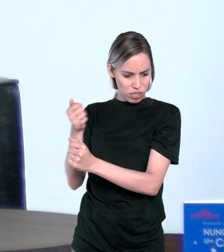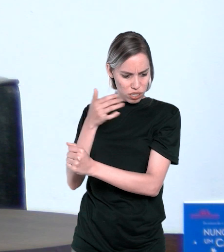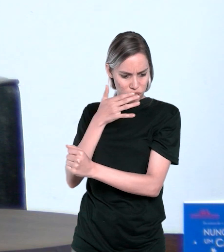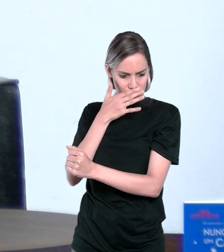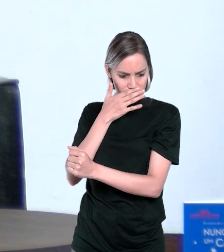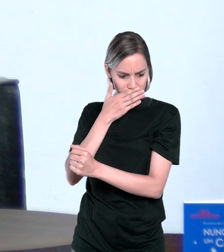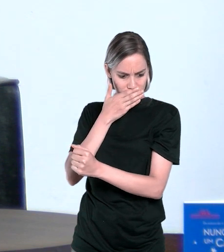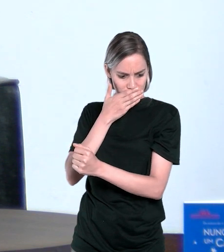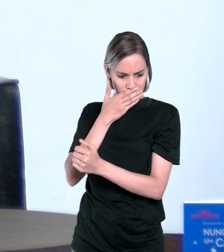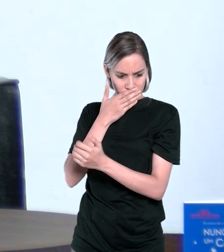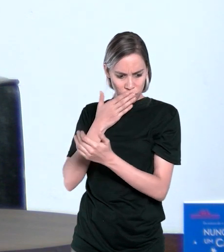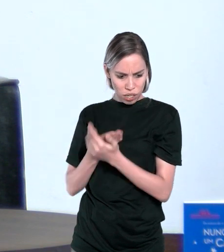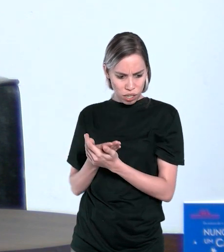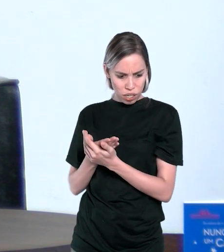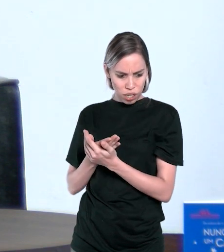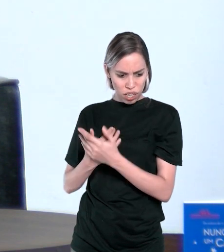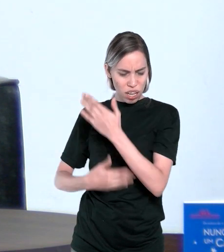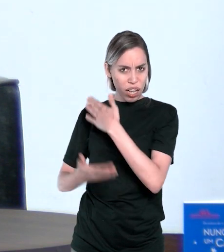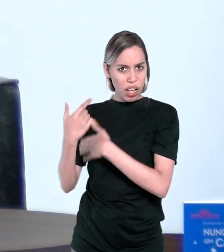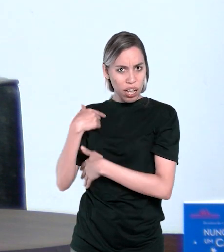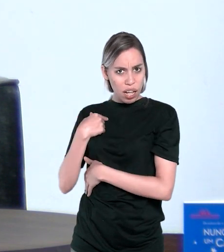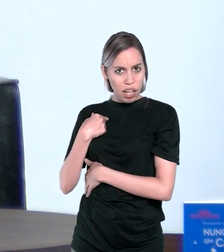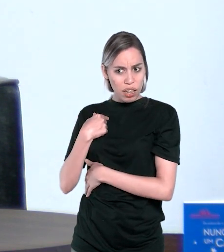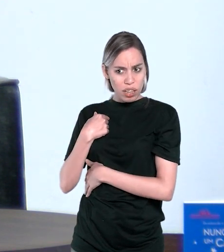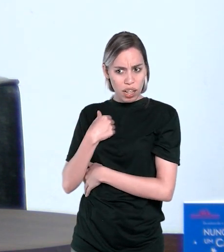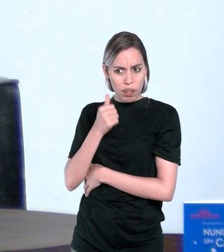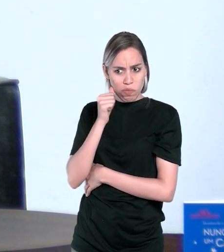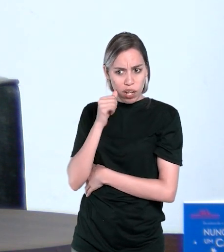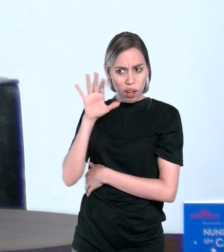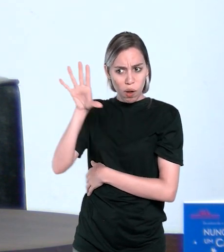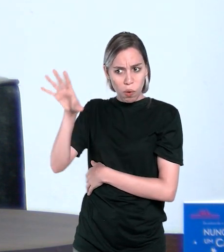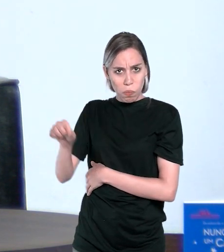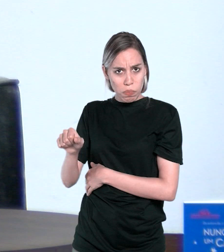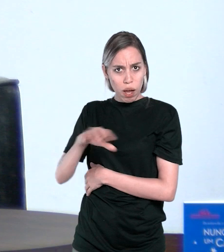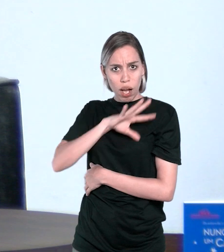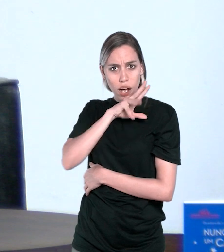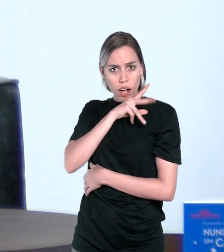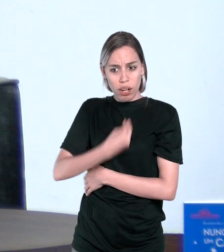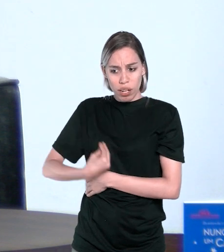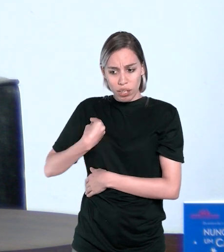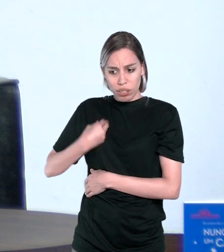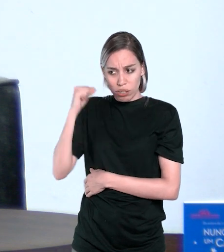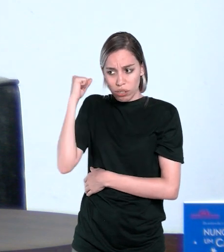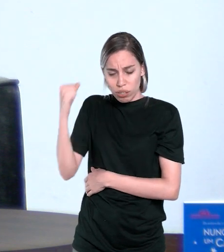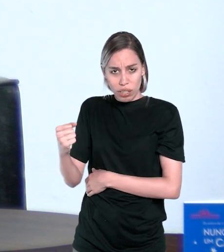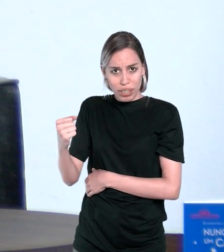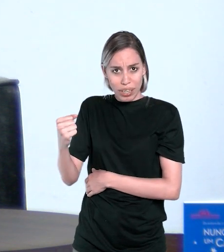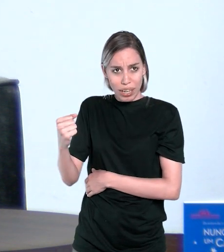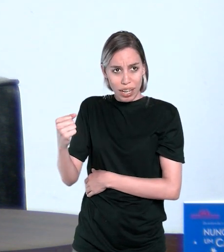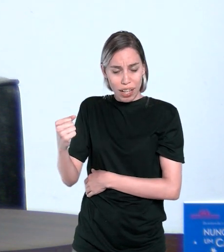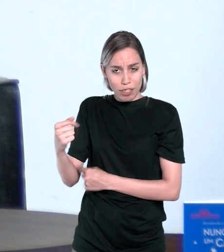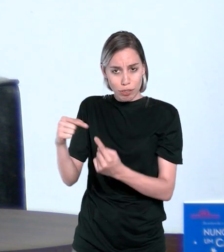que fazer, sabe? Há 2 gerações antes de mim. Então, eu queria um pouco contar essa